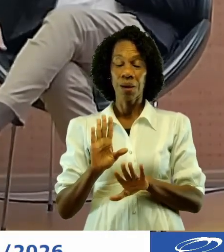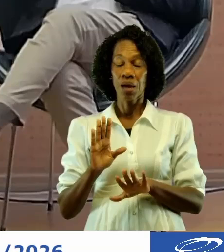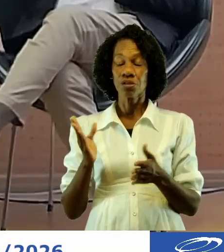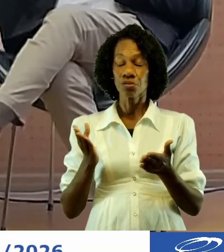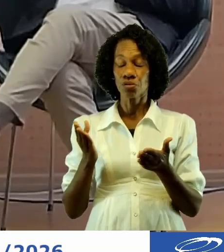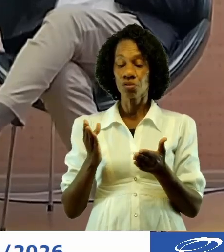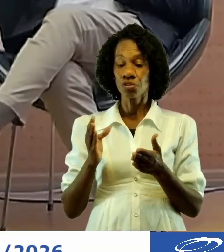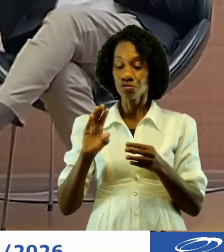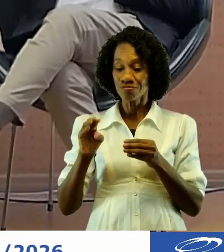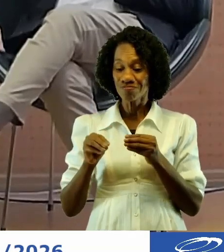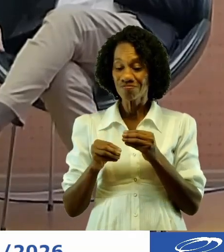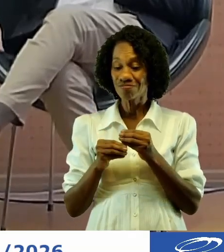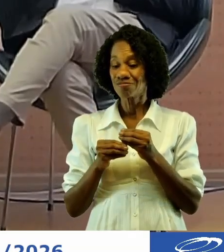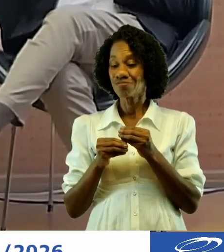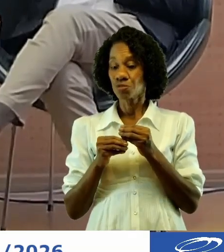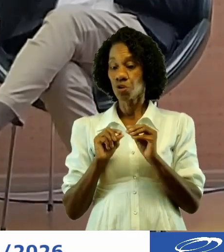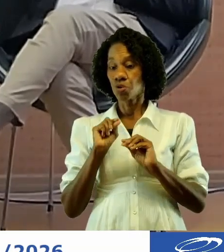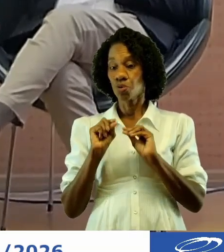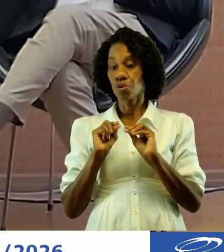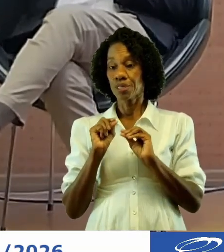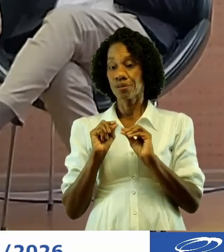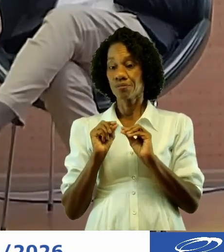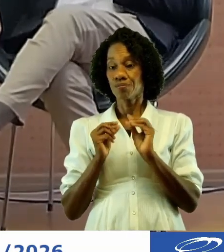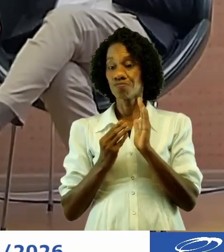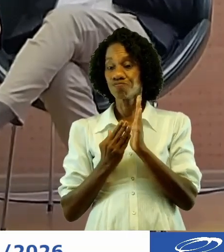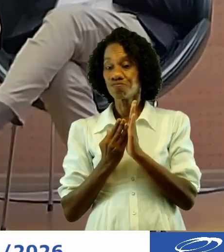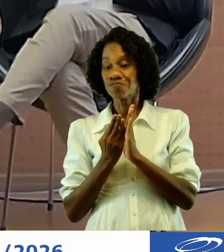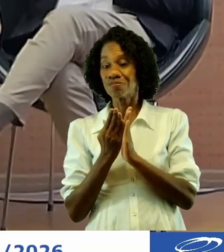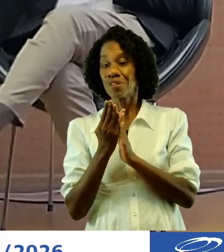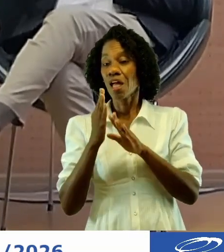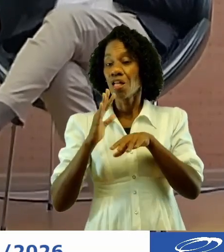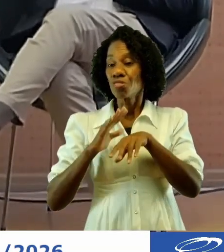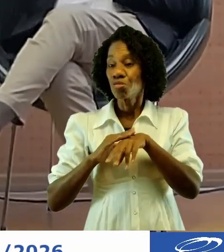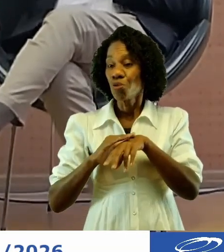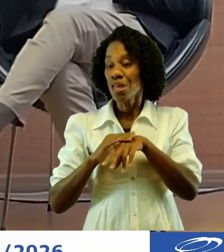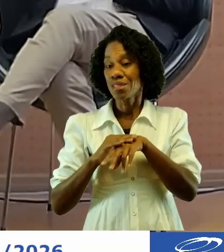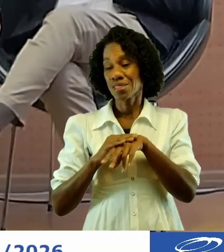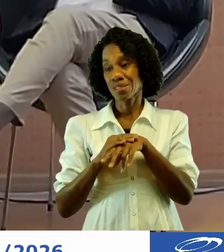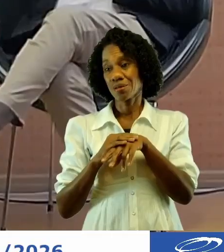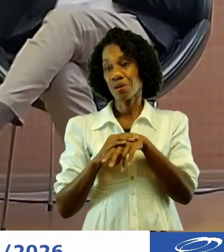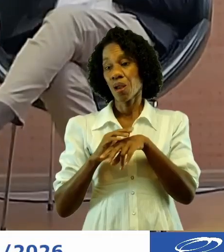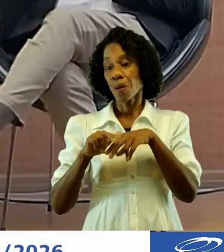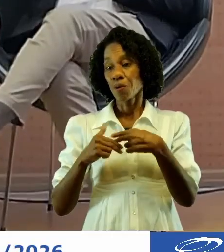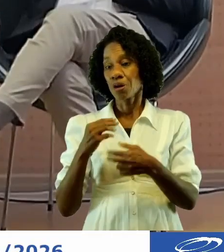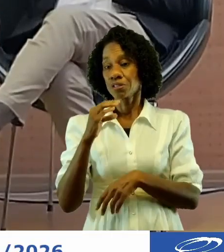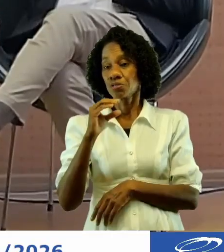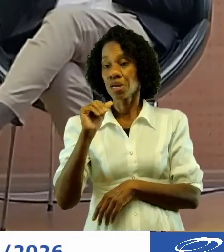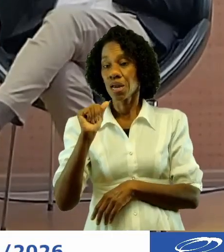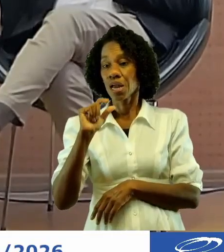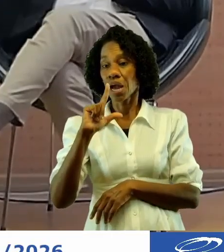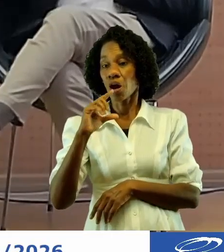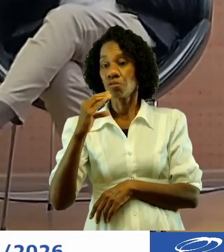um parâmetro também, que é o índice de comorbidade de Carlson. Então, nós utilizamos o cálcio como ability